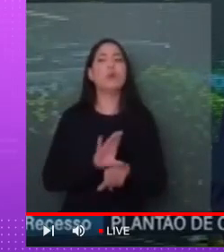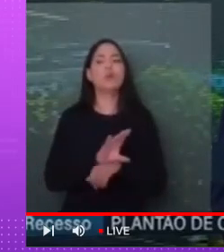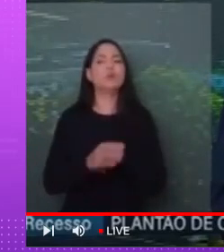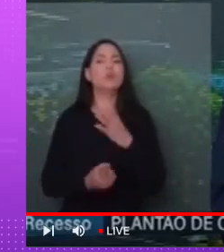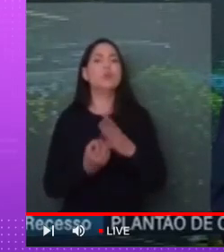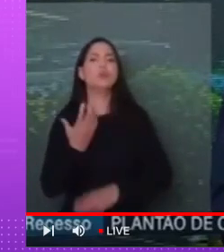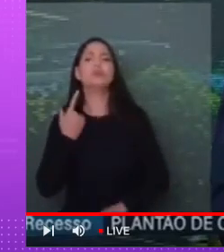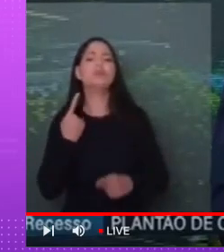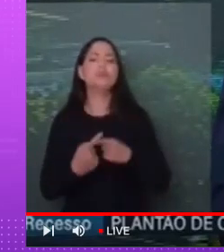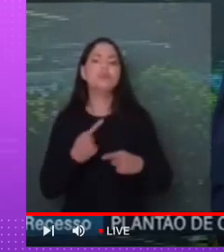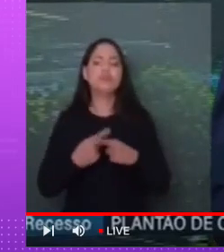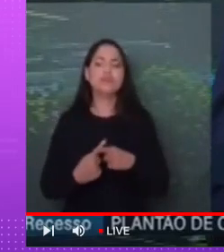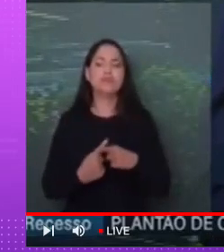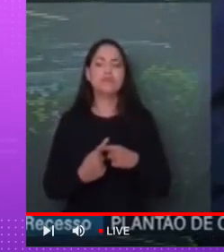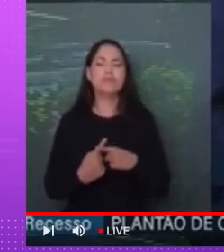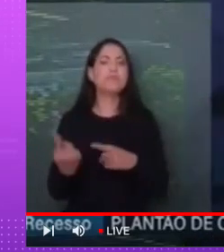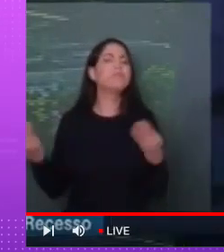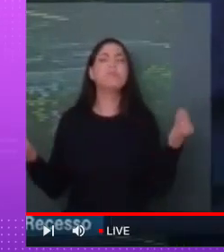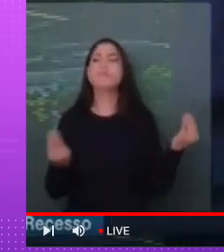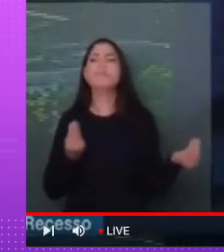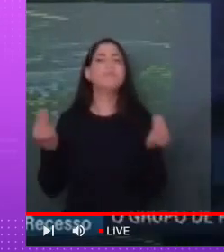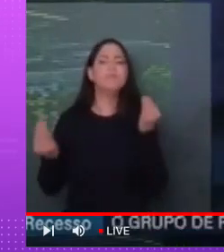cumpridas hoje, né? Você vê uma